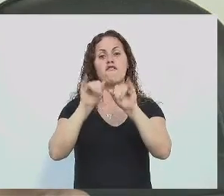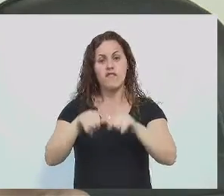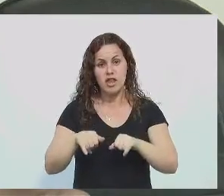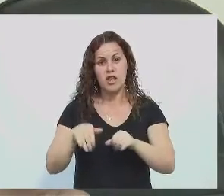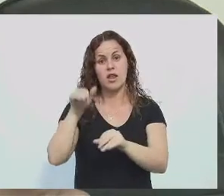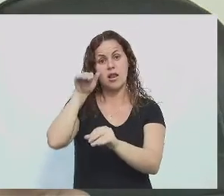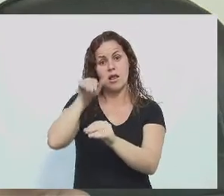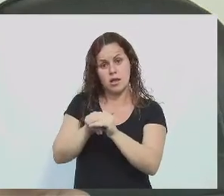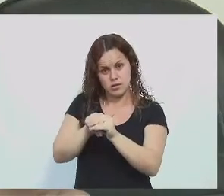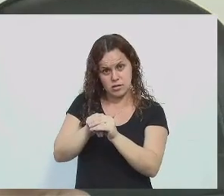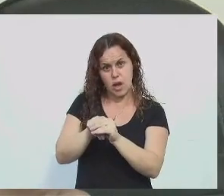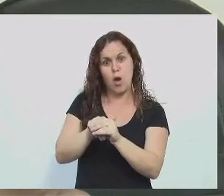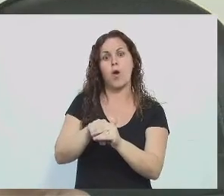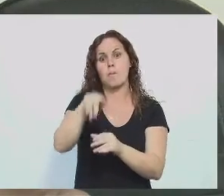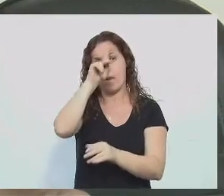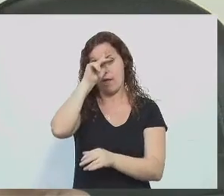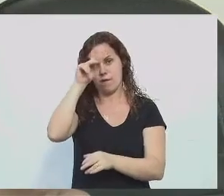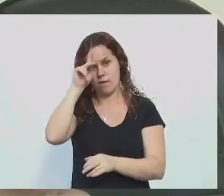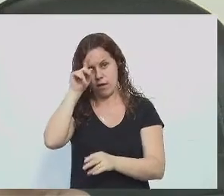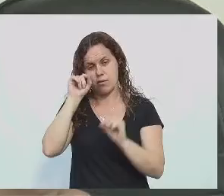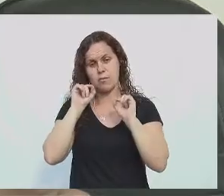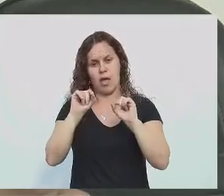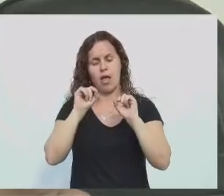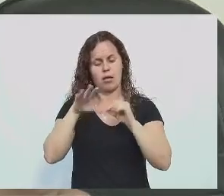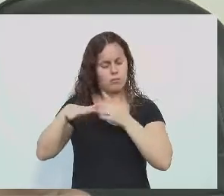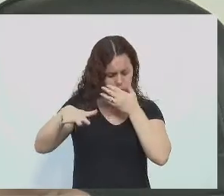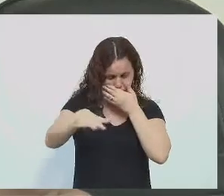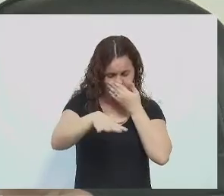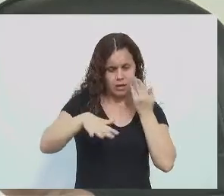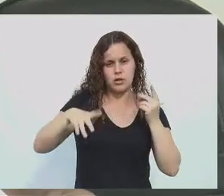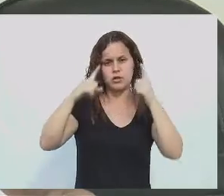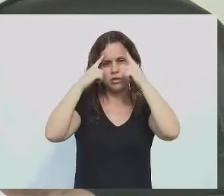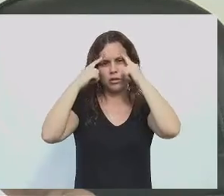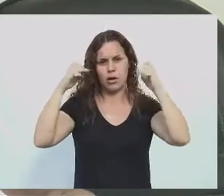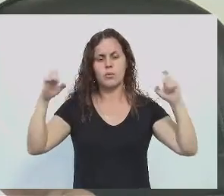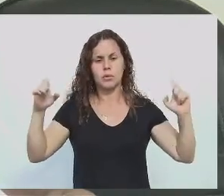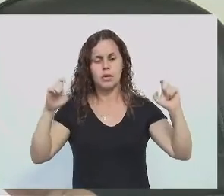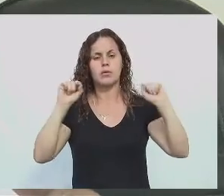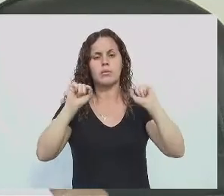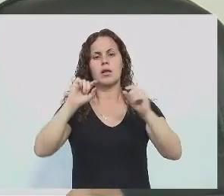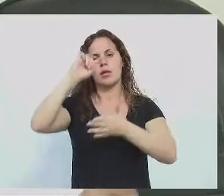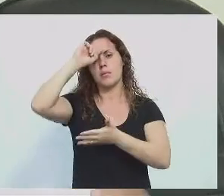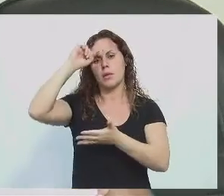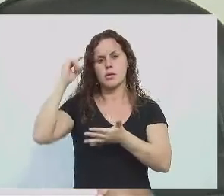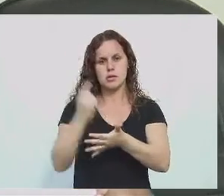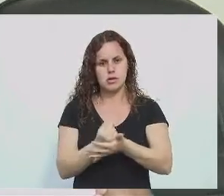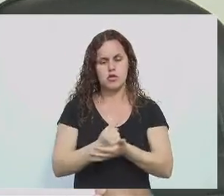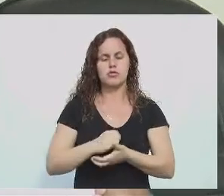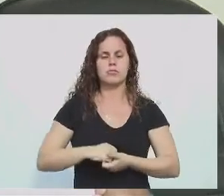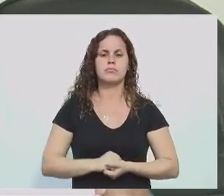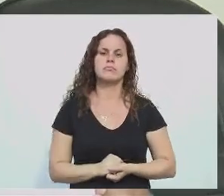municipais, a fim de termos um ambiente mais tranquilo para a tomada de decisão.